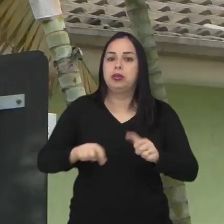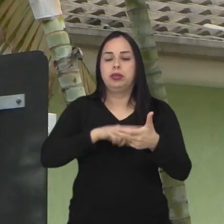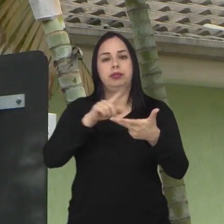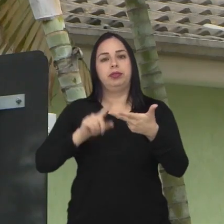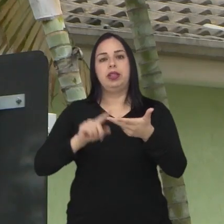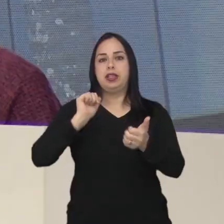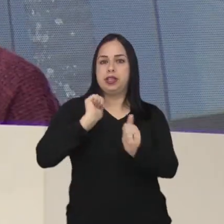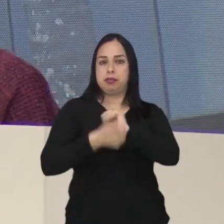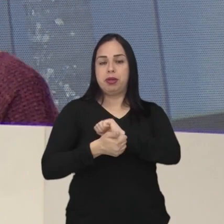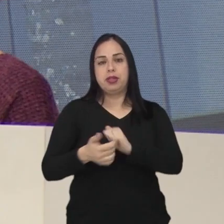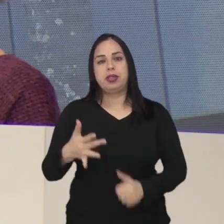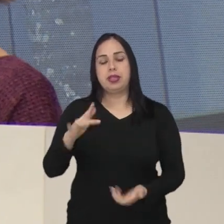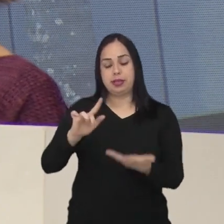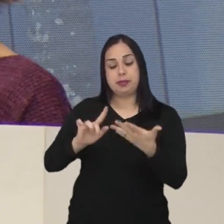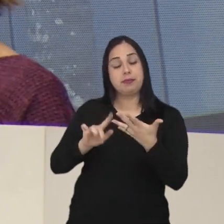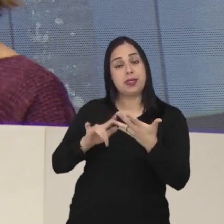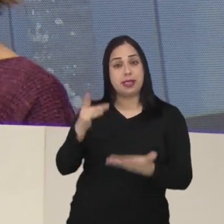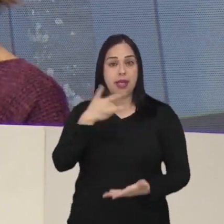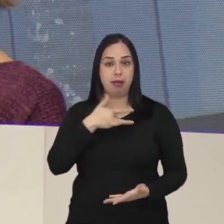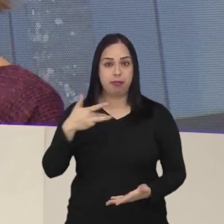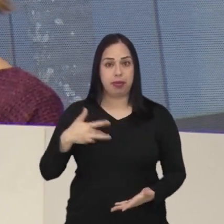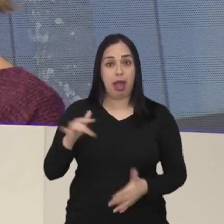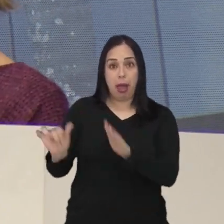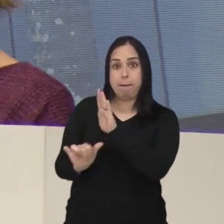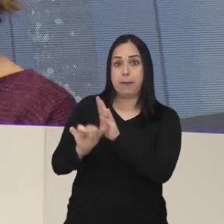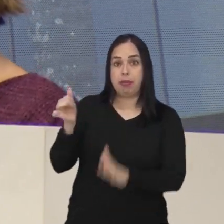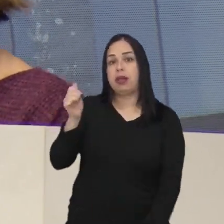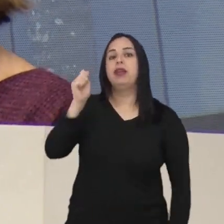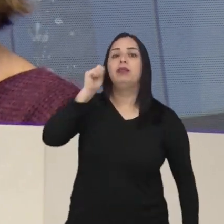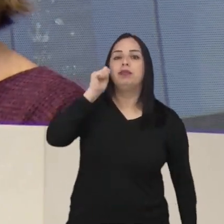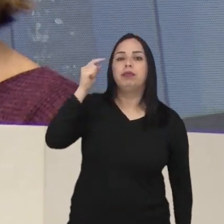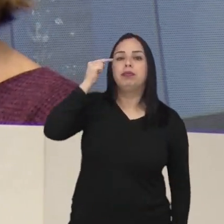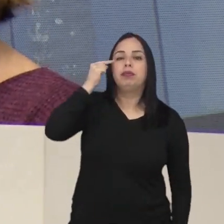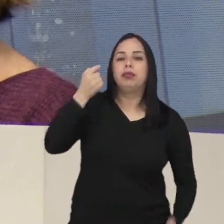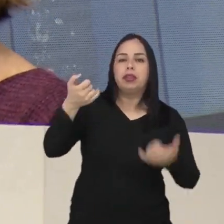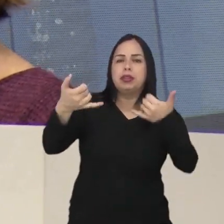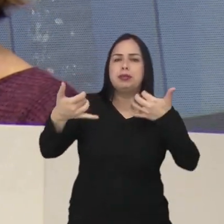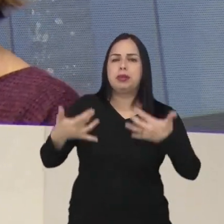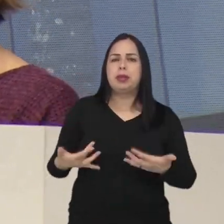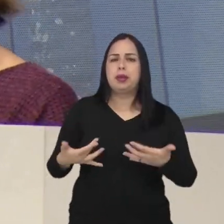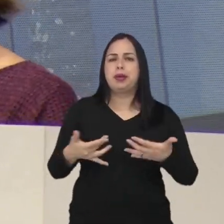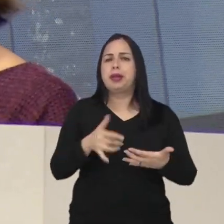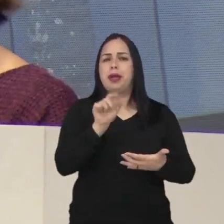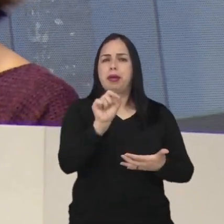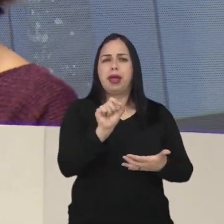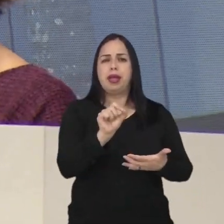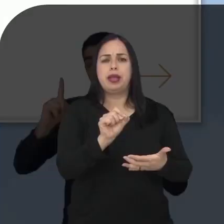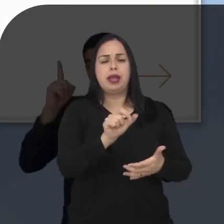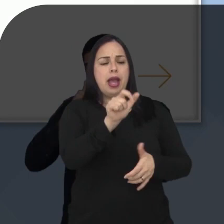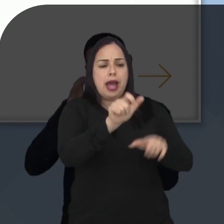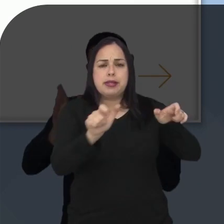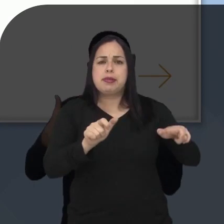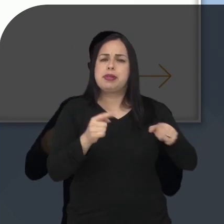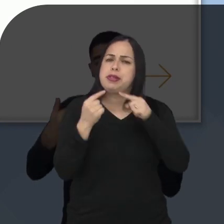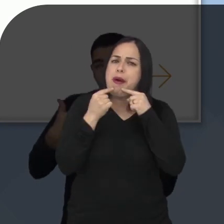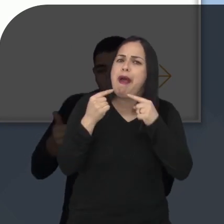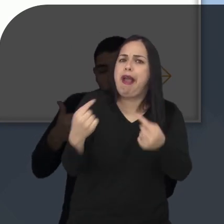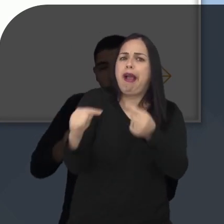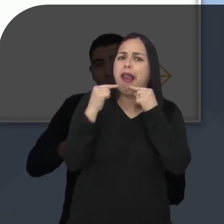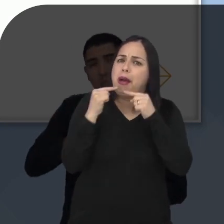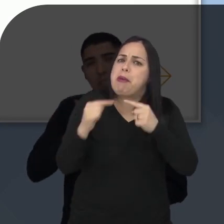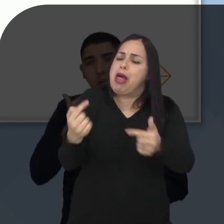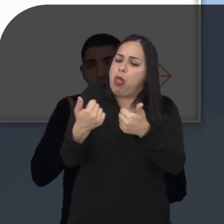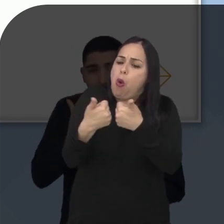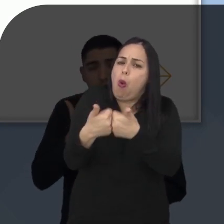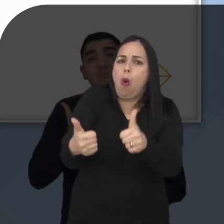esporte e saúde. A primeira oradora, a vereadora Amélia Naomi, apresentou reclamações de estudantes e trabalhadores que enfrentam